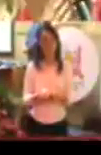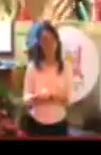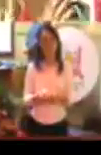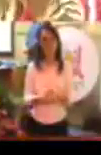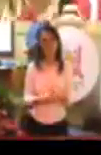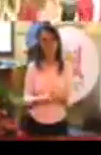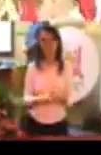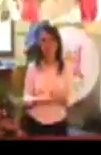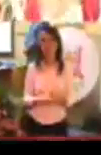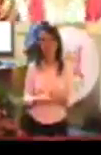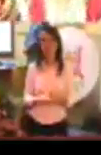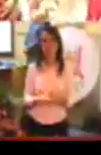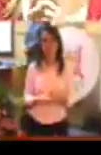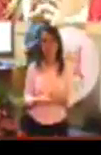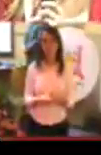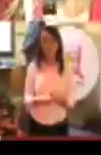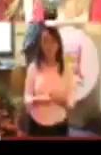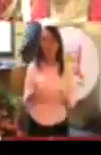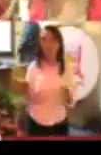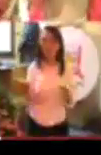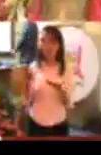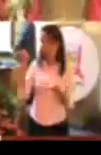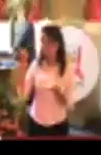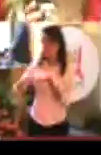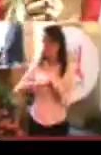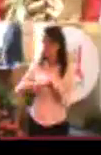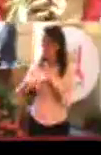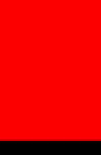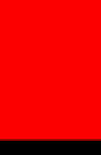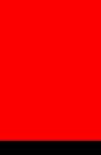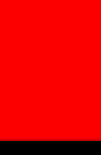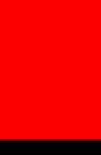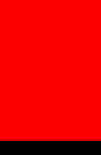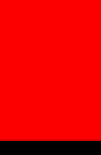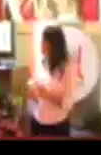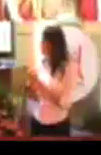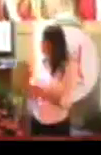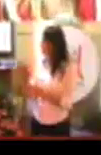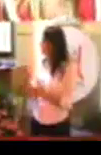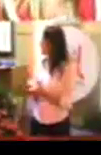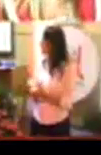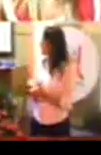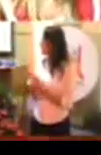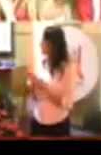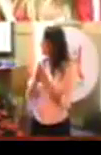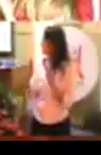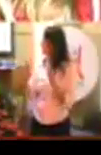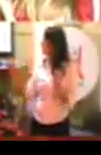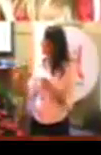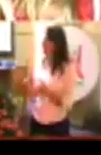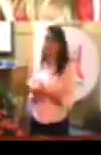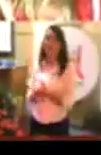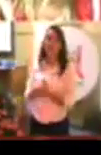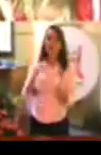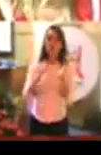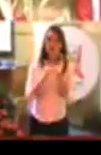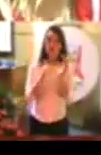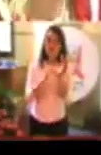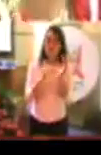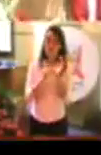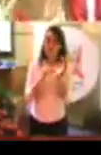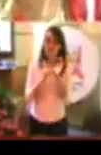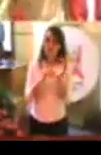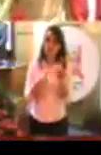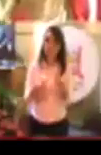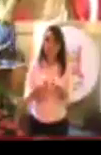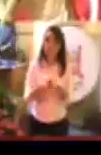obrigada, professor. E vou mais então. Então, pronto. Já sabe que agora vai criar a biblioteca? Opa. Lá no Senado, nós criamos um setor